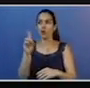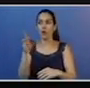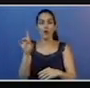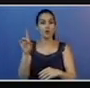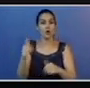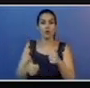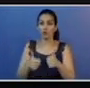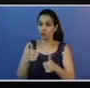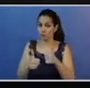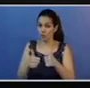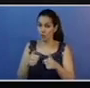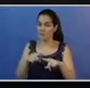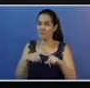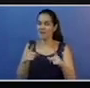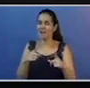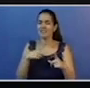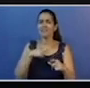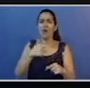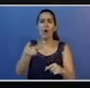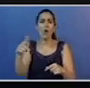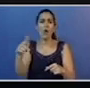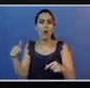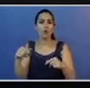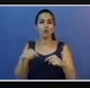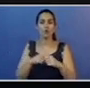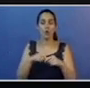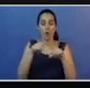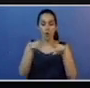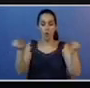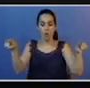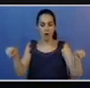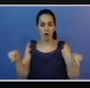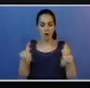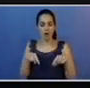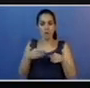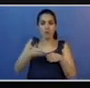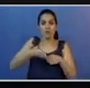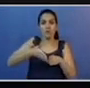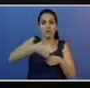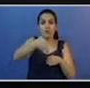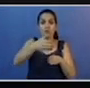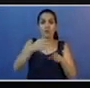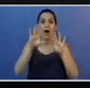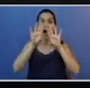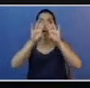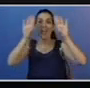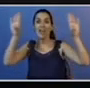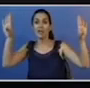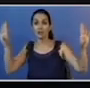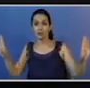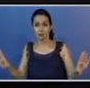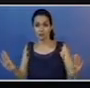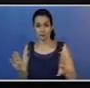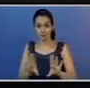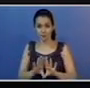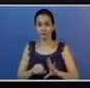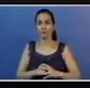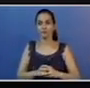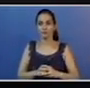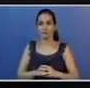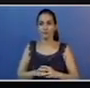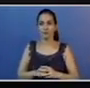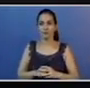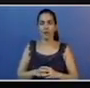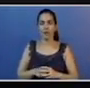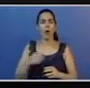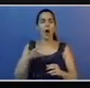atrás do gol, mas são esportes onde o campo ele é dividido por uma rede. Então ele é caracterizado pelo quê? Por um lançamento ou rebatimento de uma bola ou